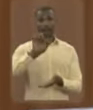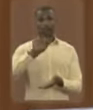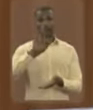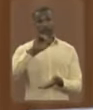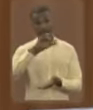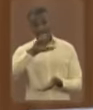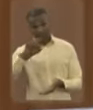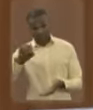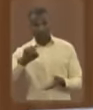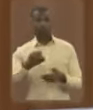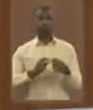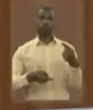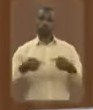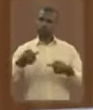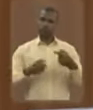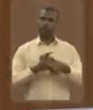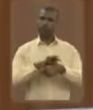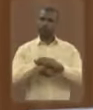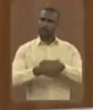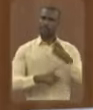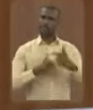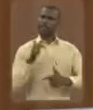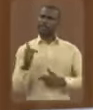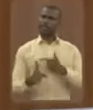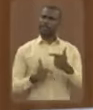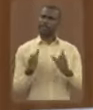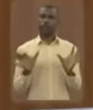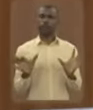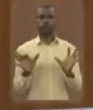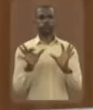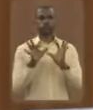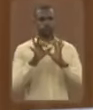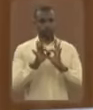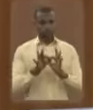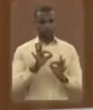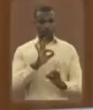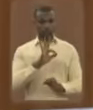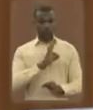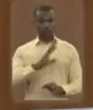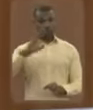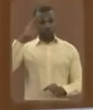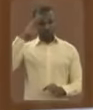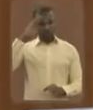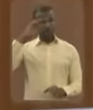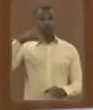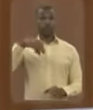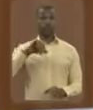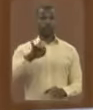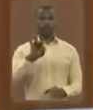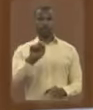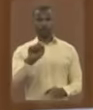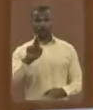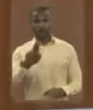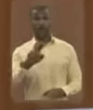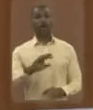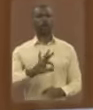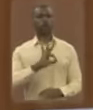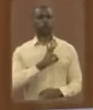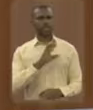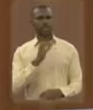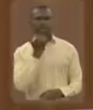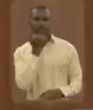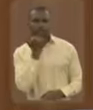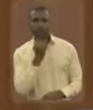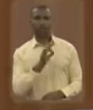de segurança que basicamente é trabalhar de forma integrada com a polícia militar com a polícia científica